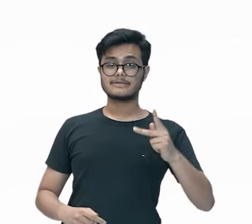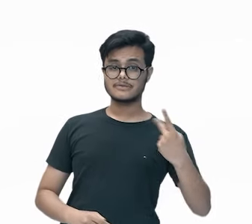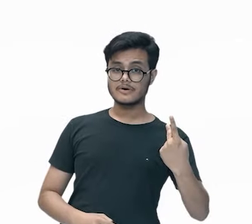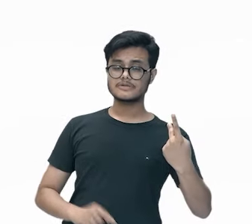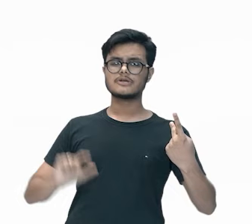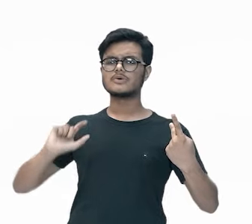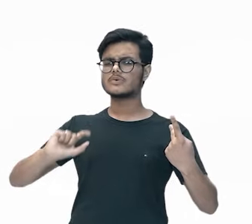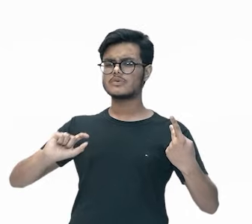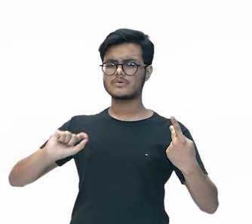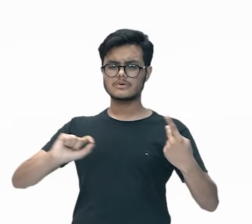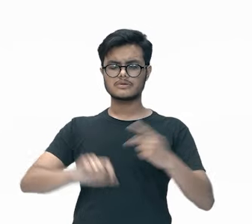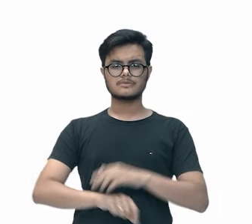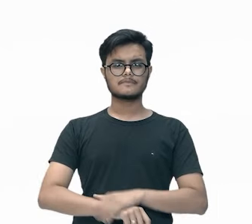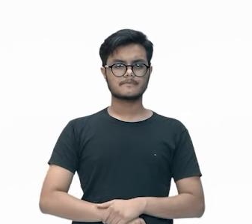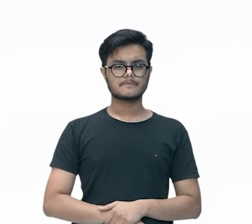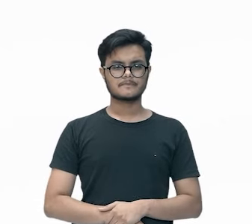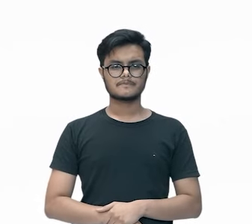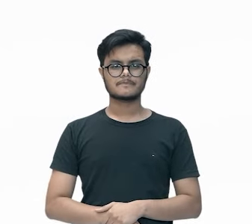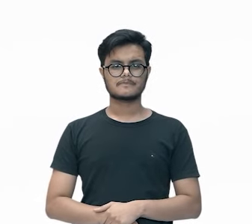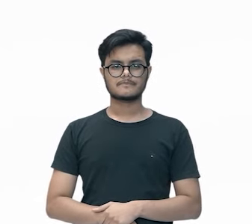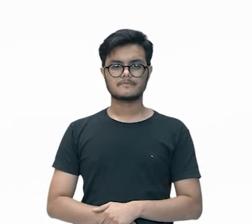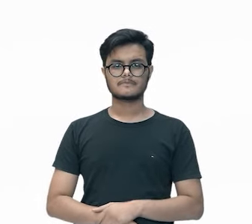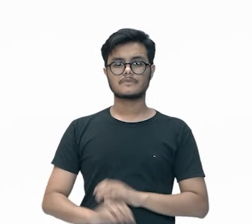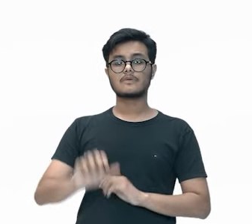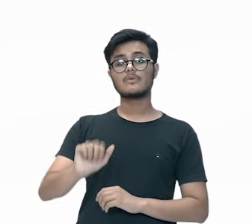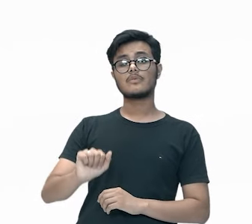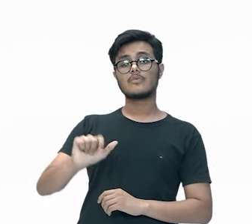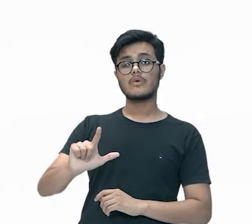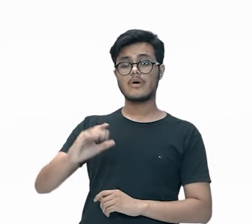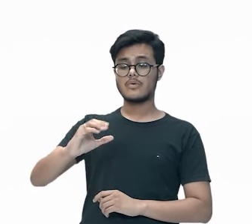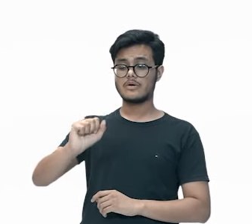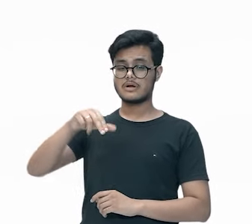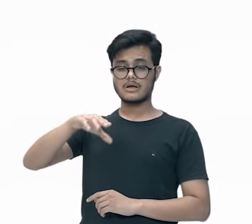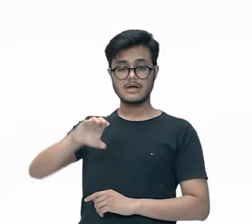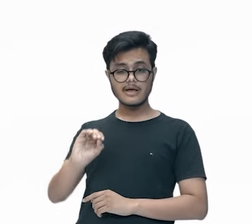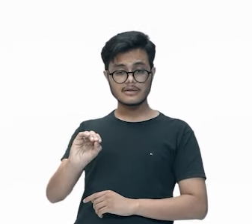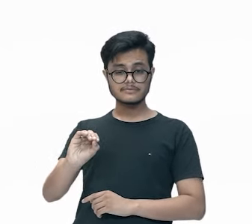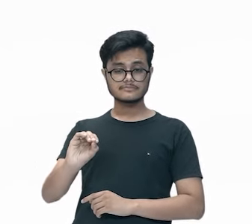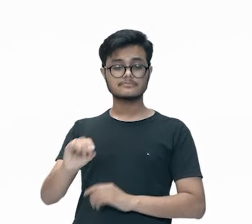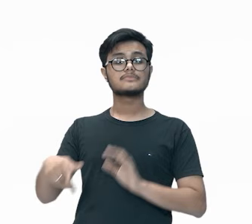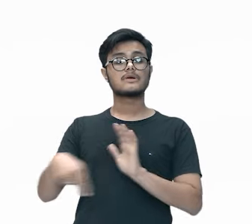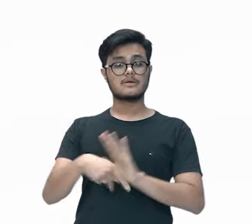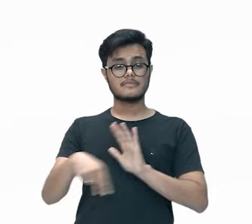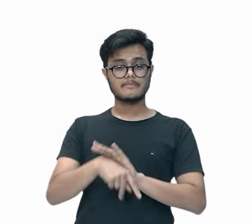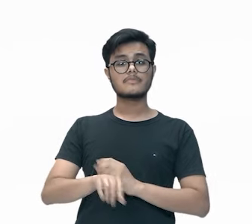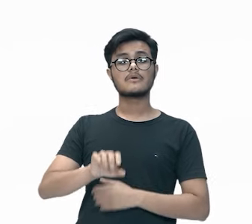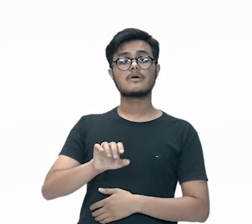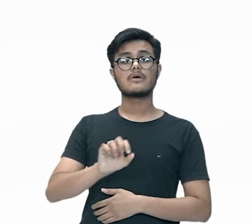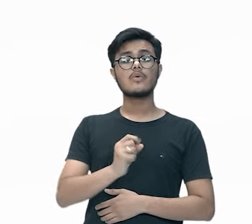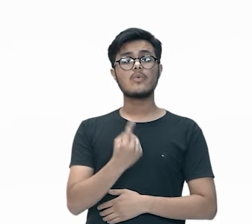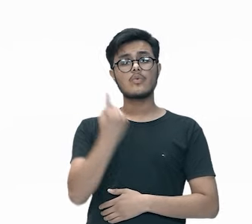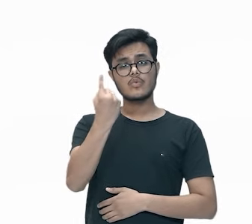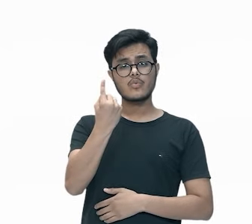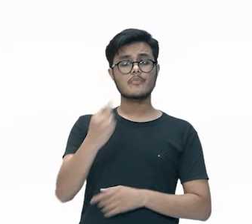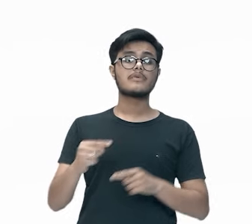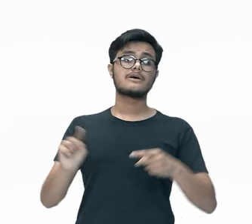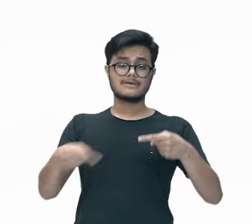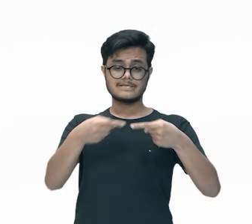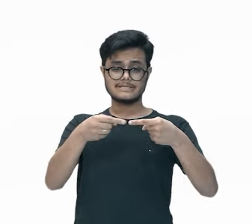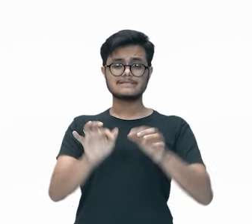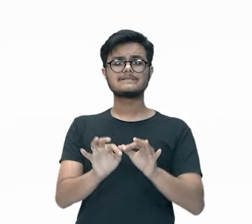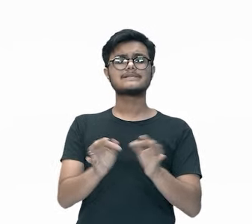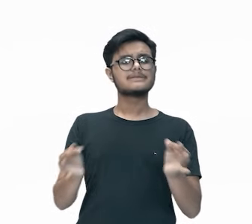todos eles, o mais hidrogenado é justamente o alcano por conta do tipo de ligação, né? Só tem ligações simples,